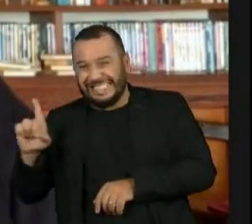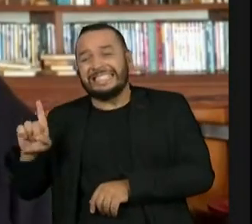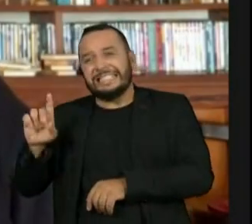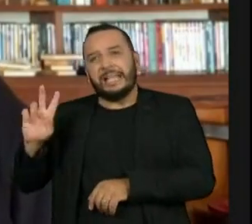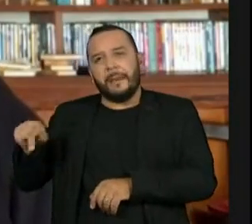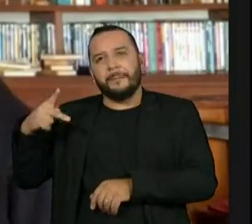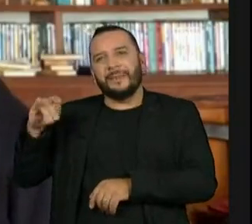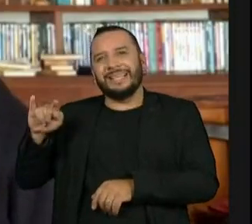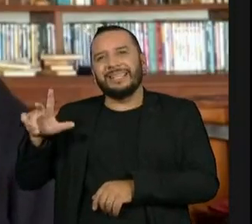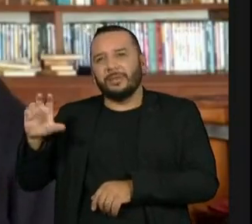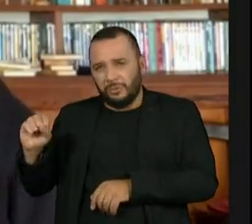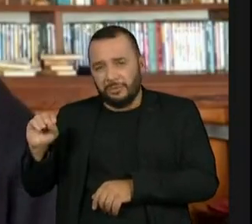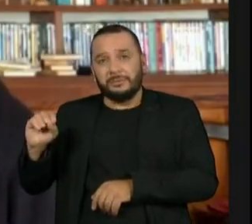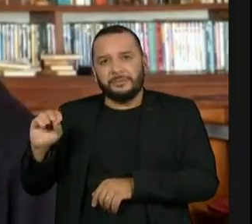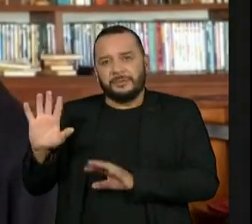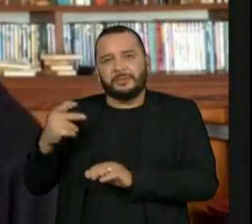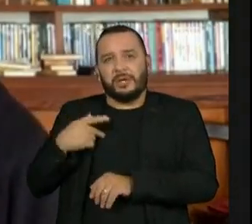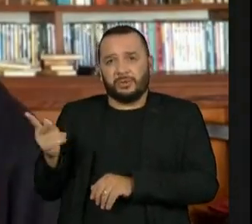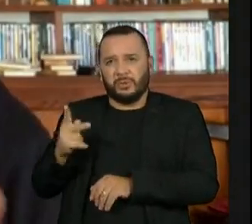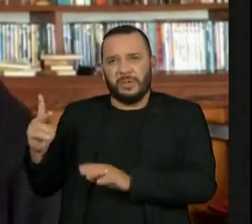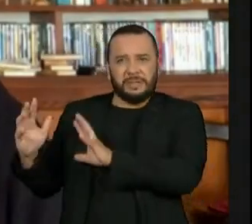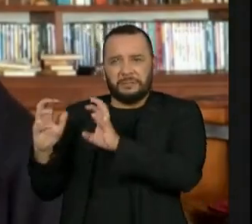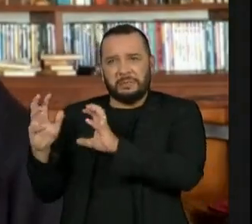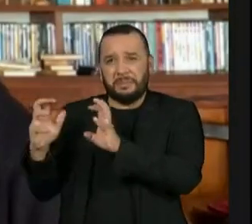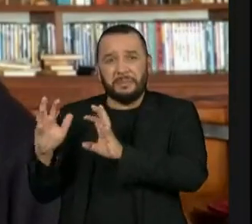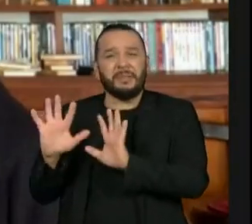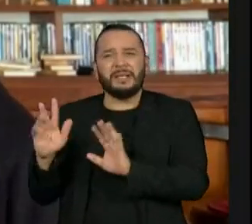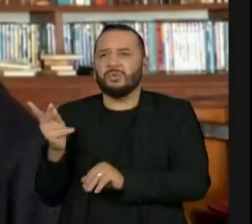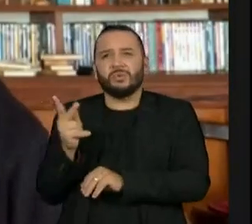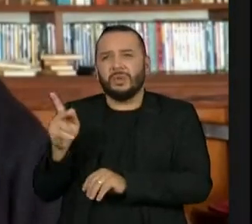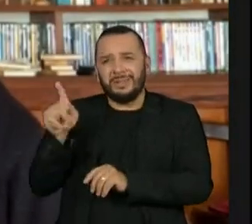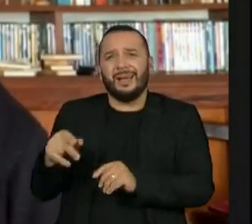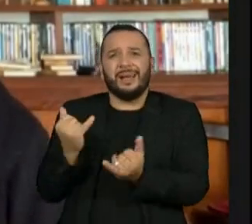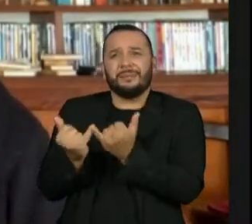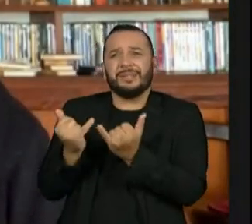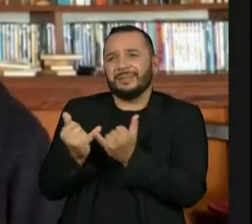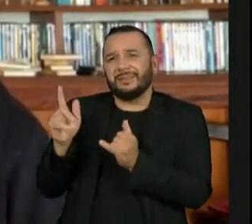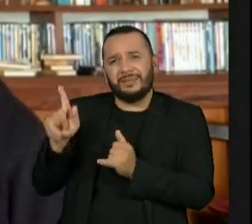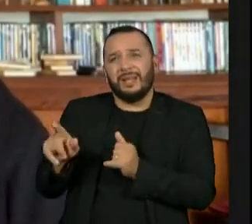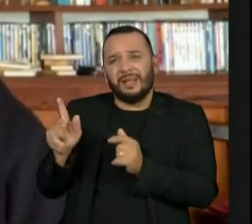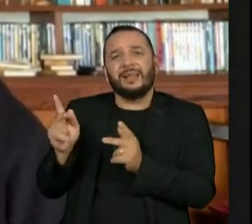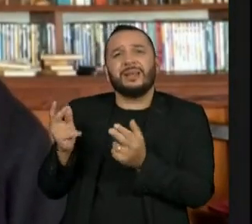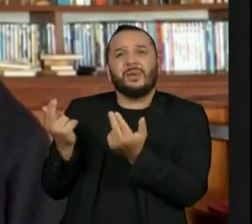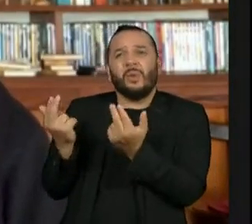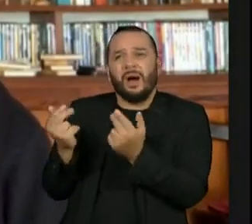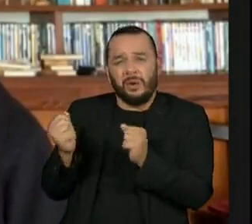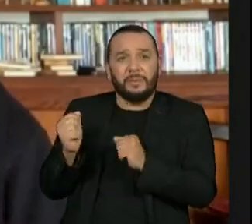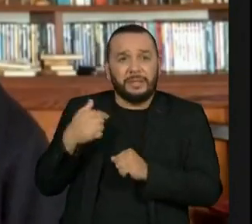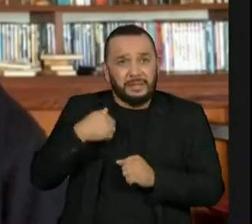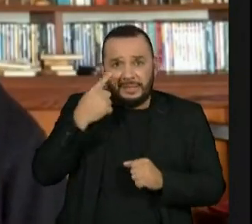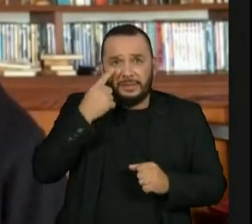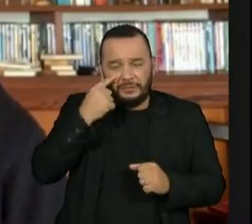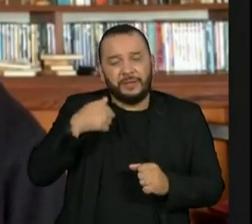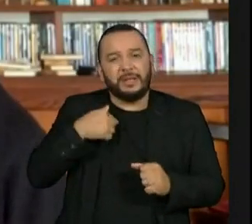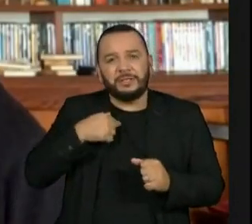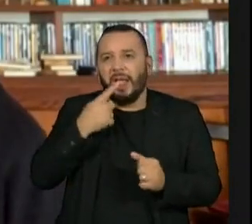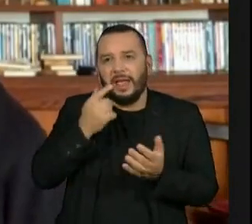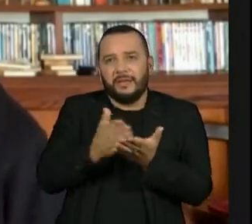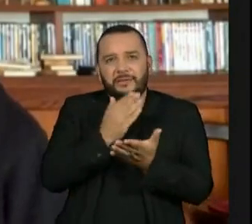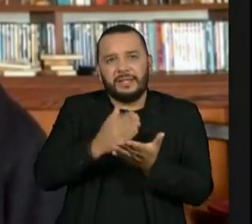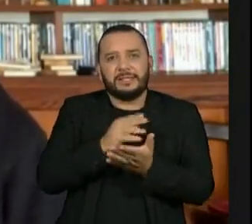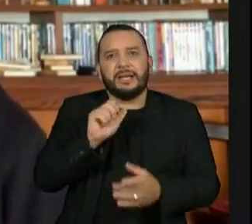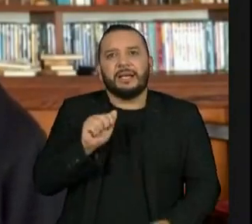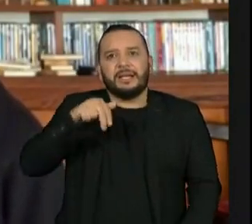o Oswaldo não eram tão diferentes assim é que, se você pegar a coleção da revista de Antropofagia,